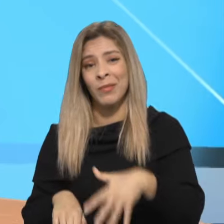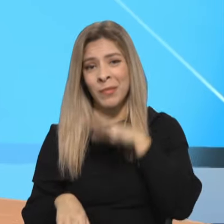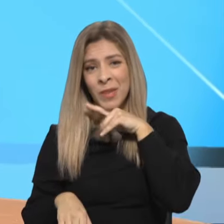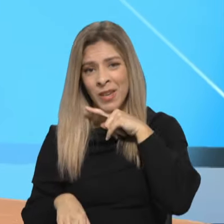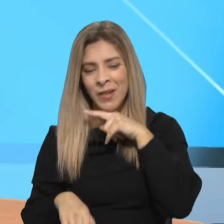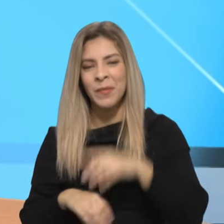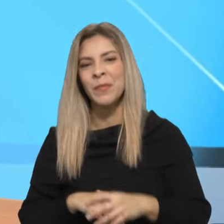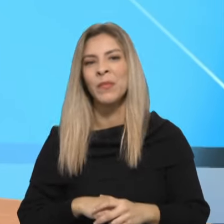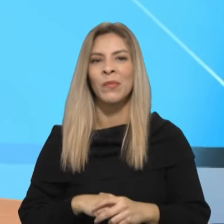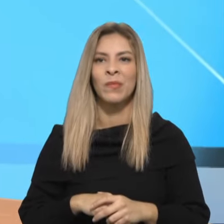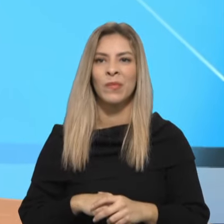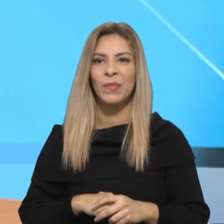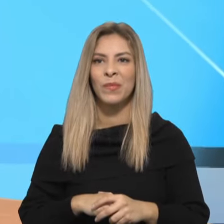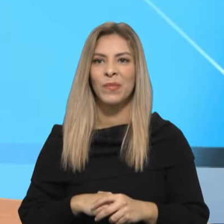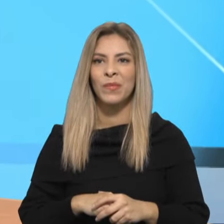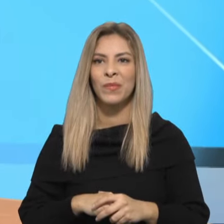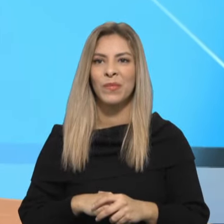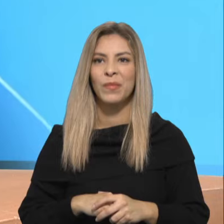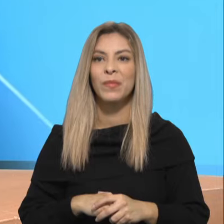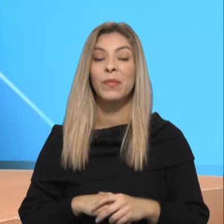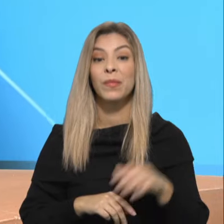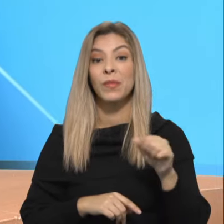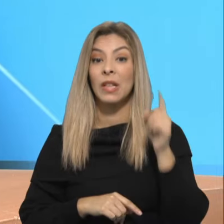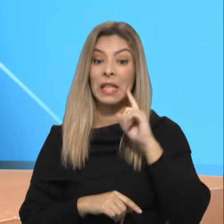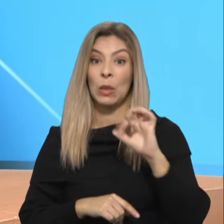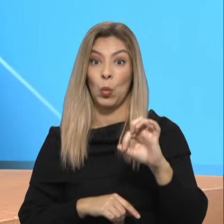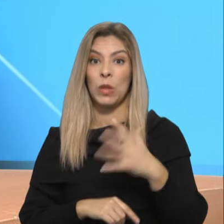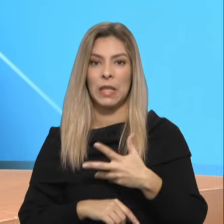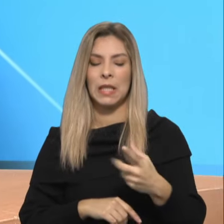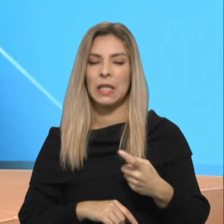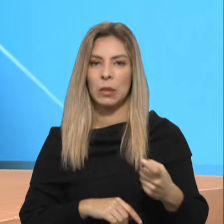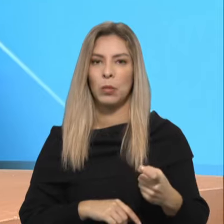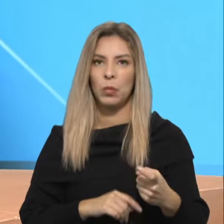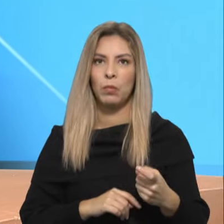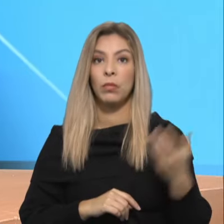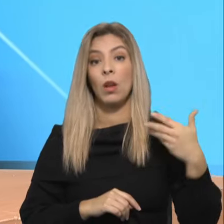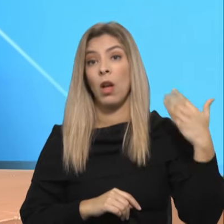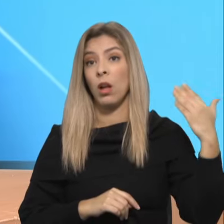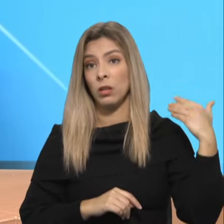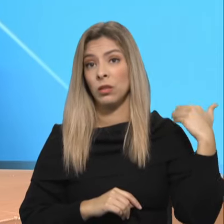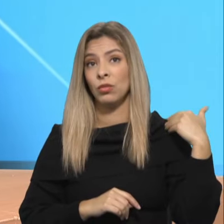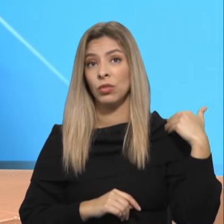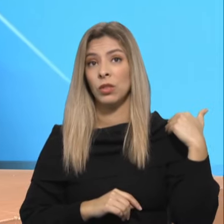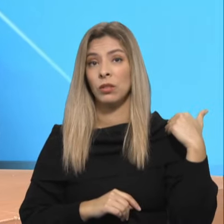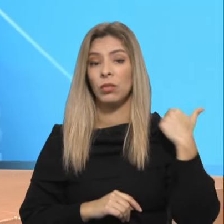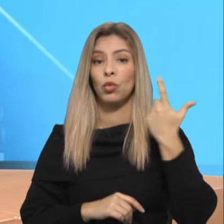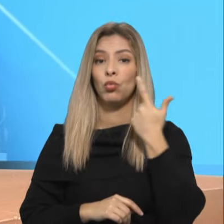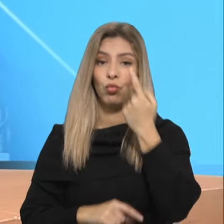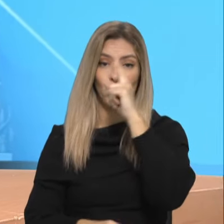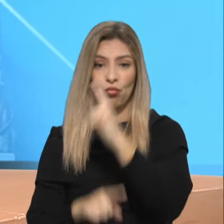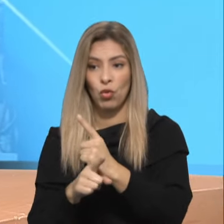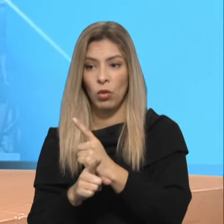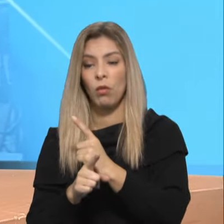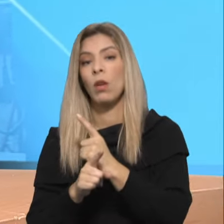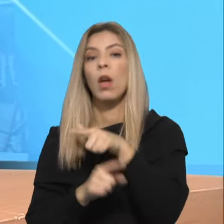celebração. Através do dia 8 de dezembro, antigamente, como sabe, no passado, juntavam-se as duas coisas. Juntava-se a celebração